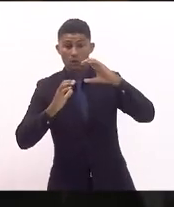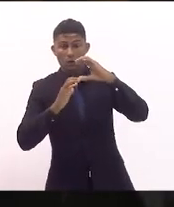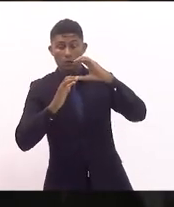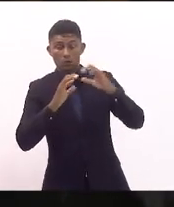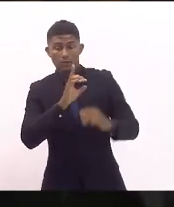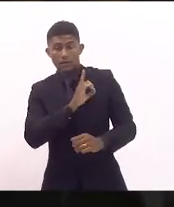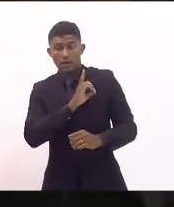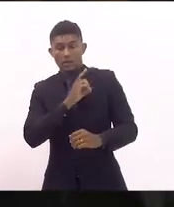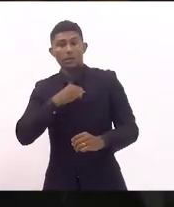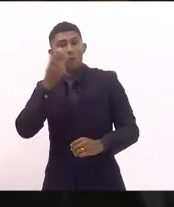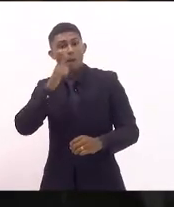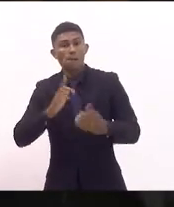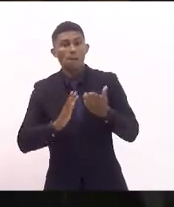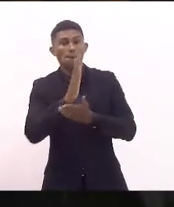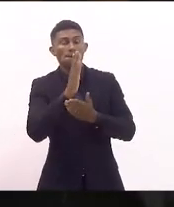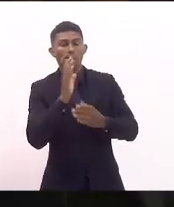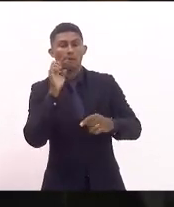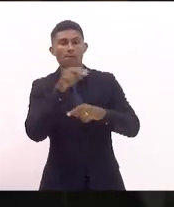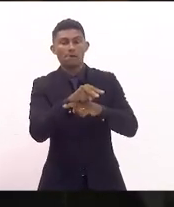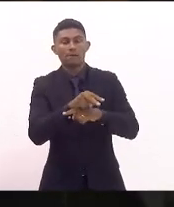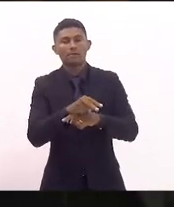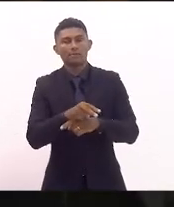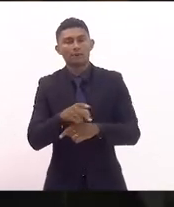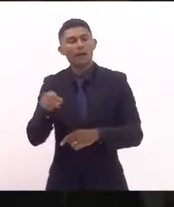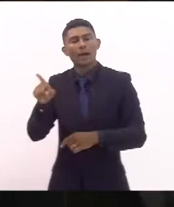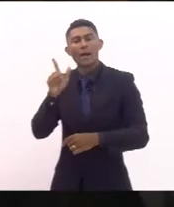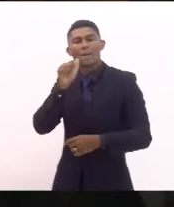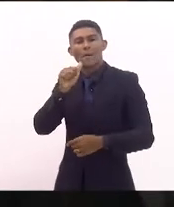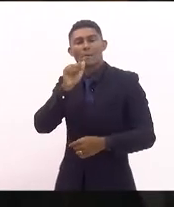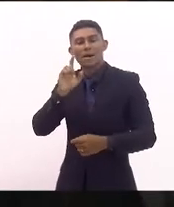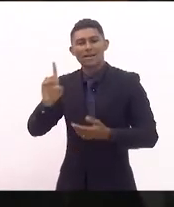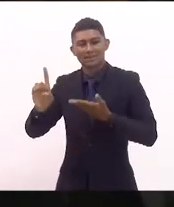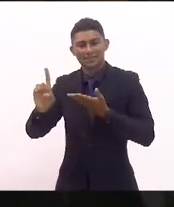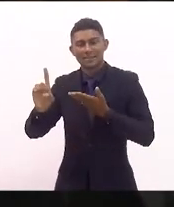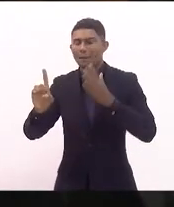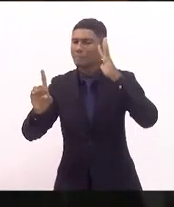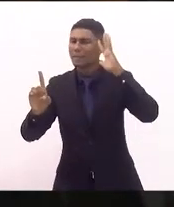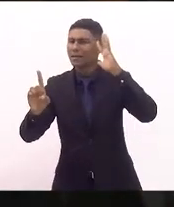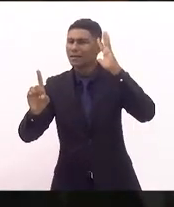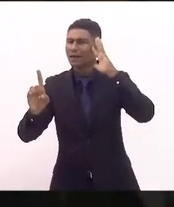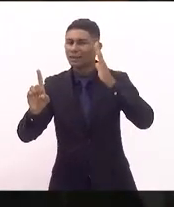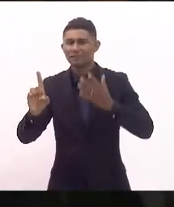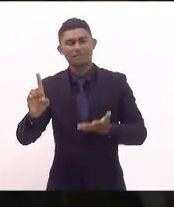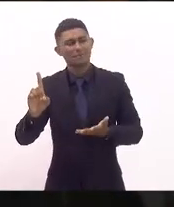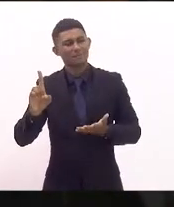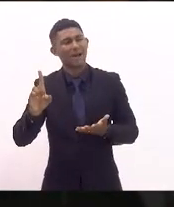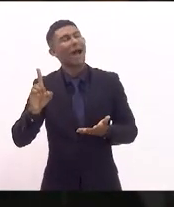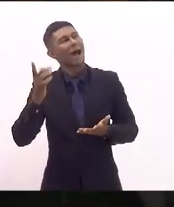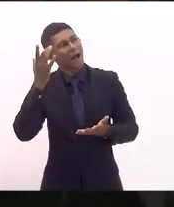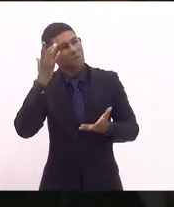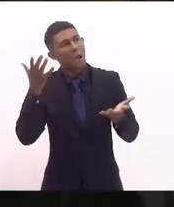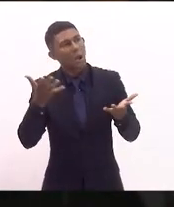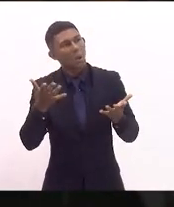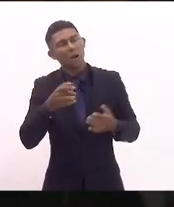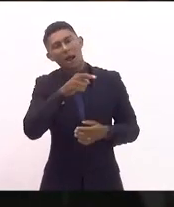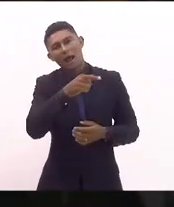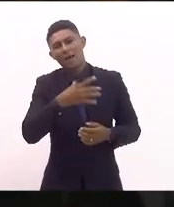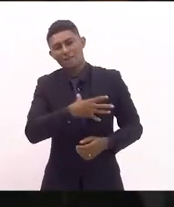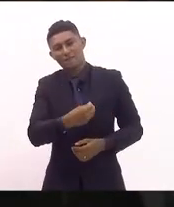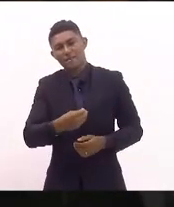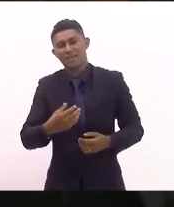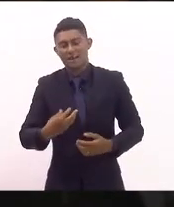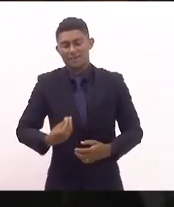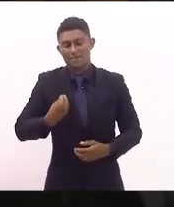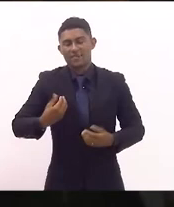meu grande sonho, minha mãe acreditava ser, enfim, o início de uma vida mais leve, onde eu pudesse